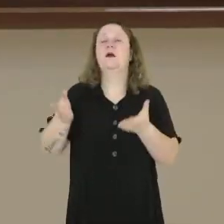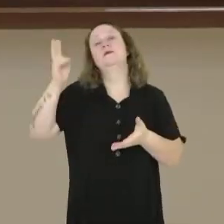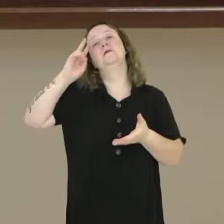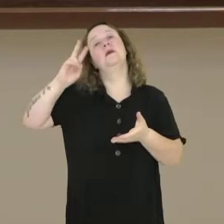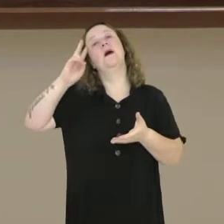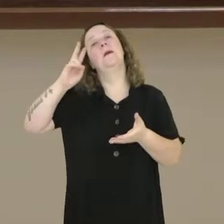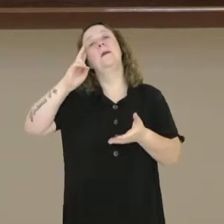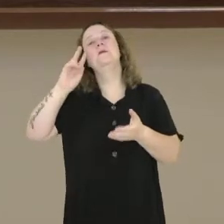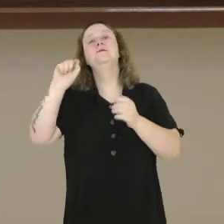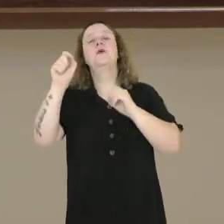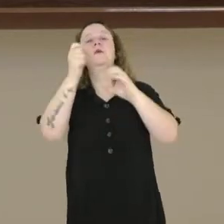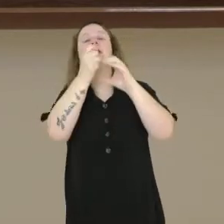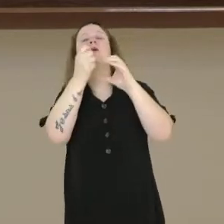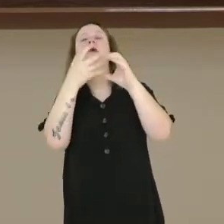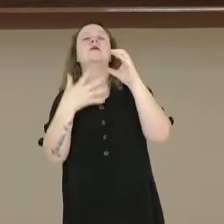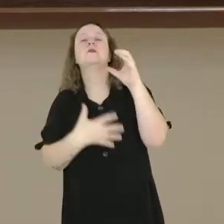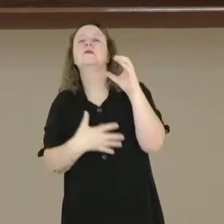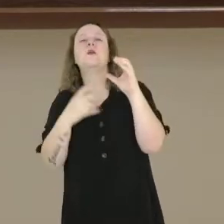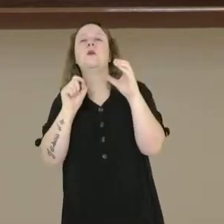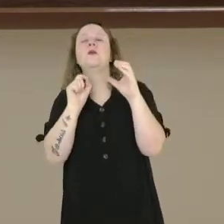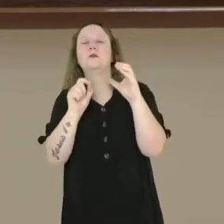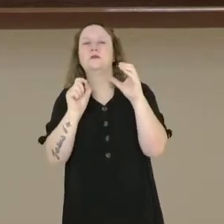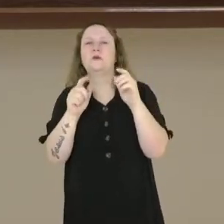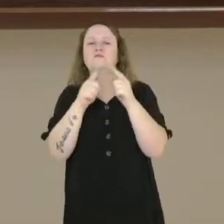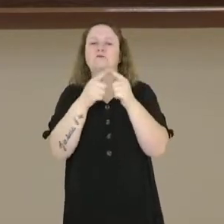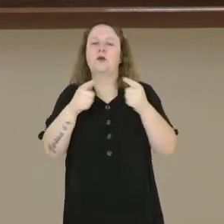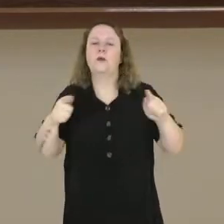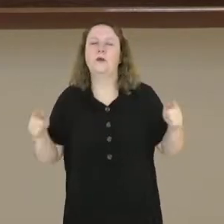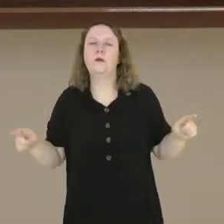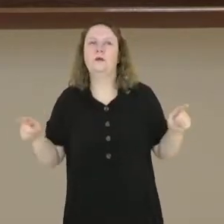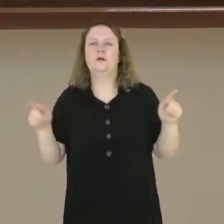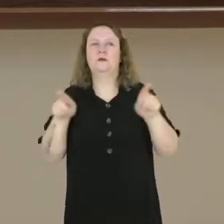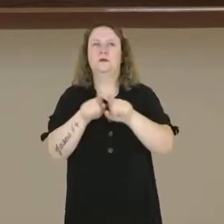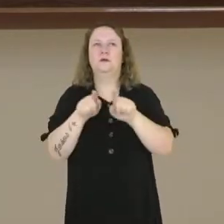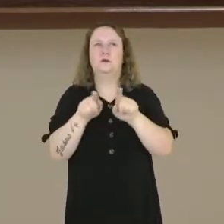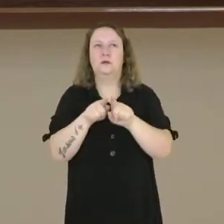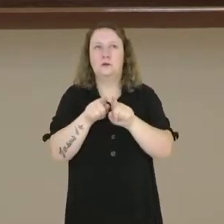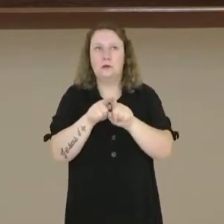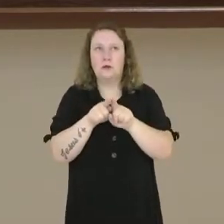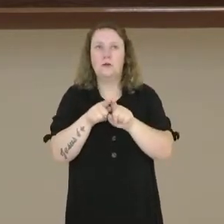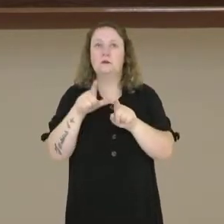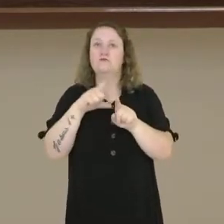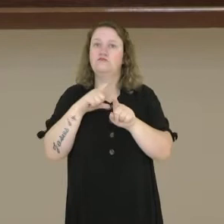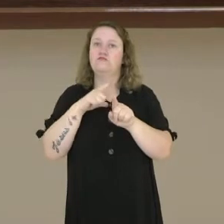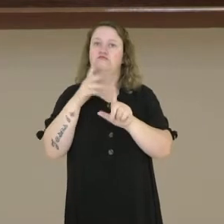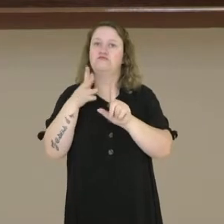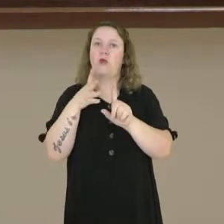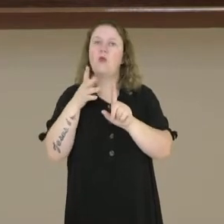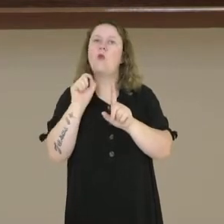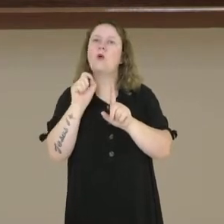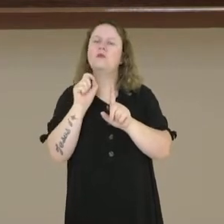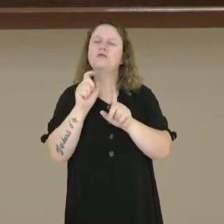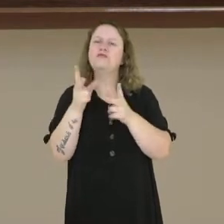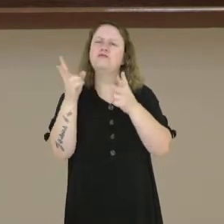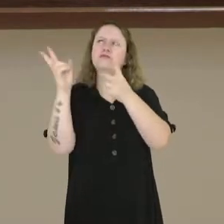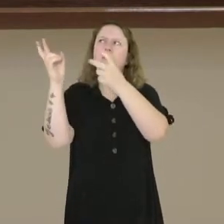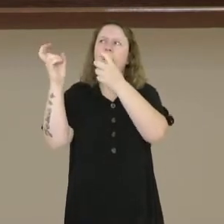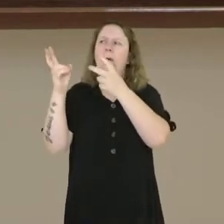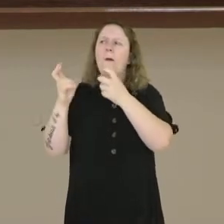de substantivo, reconhecer o período composto por subordinação e reconhecer as orações